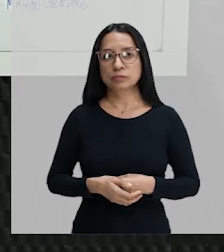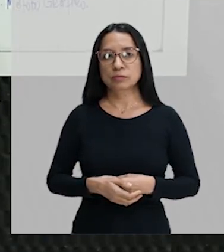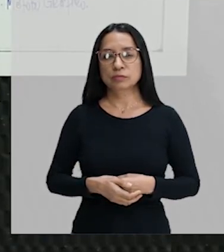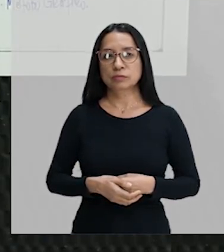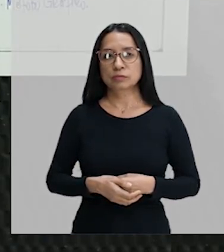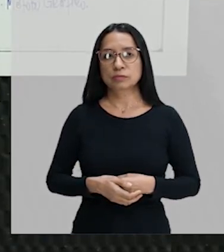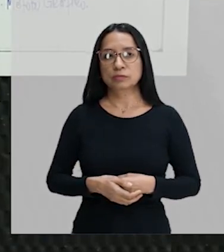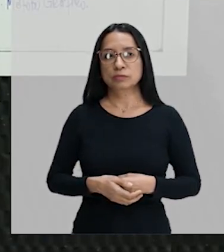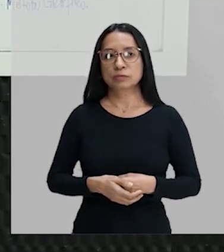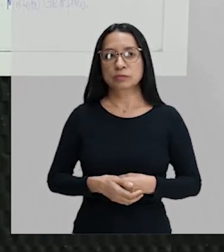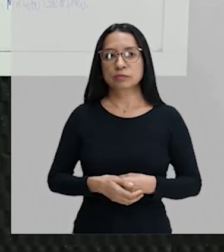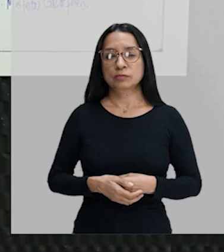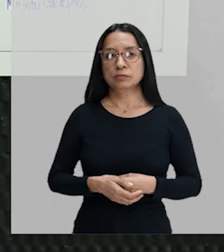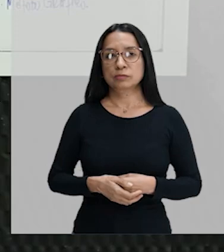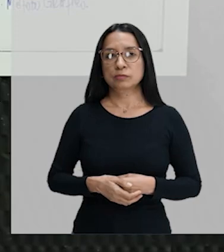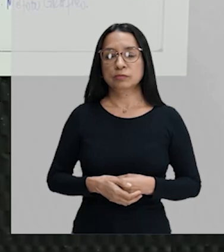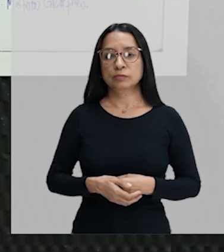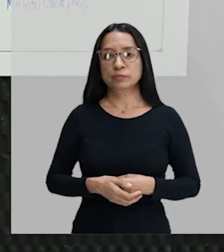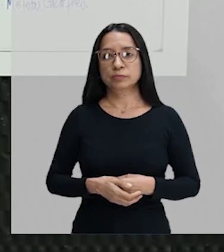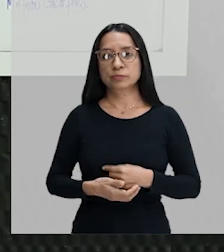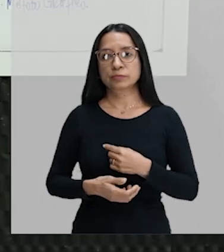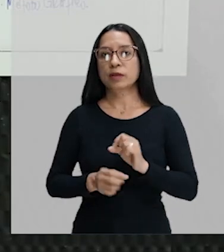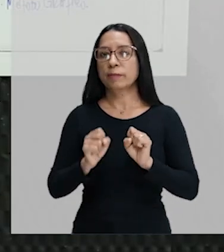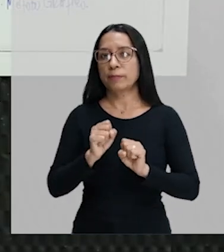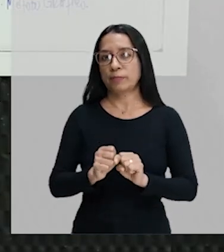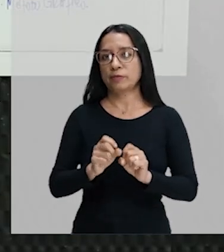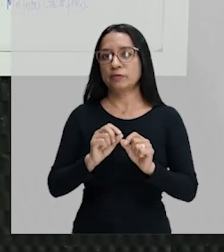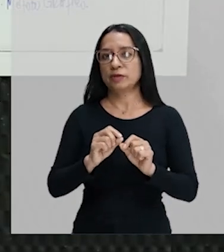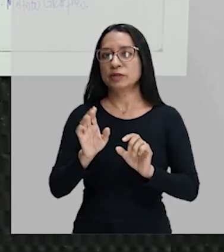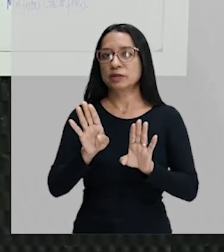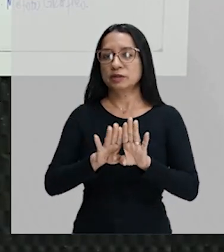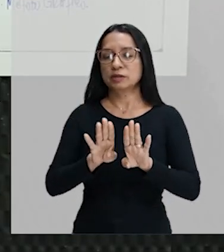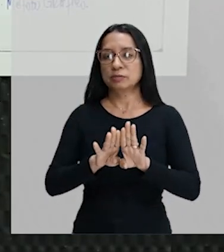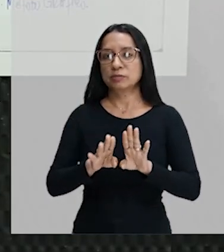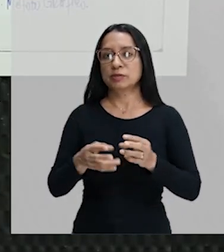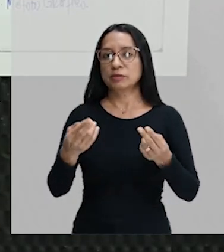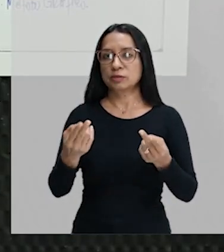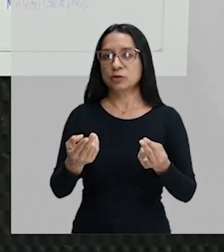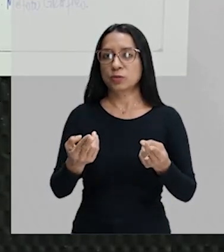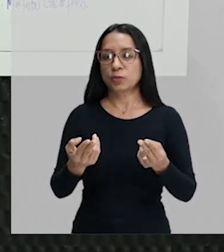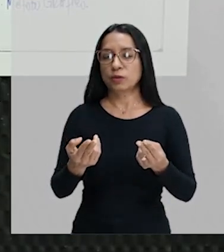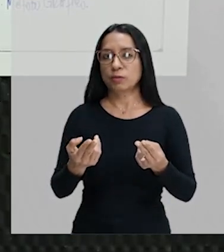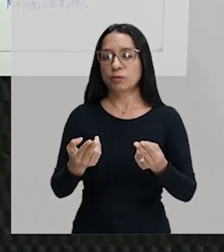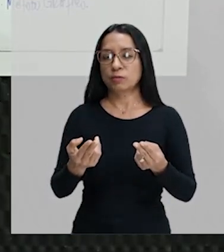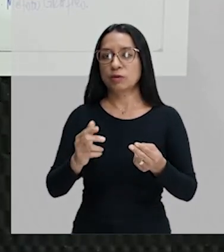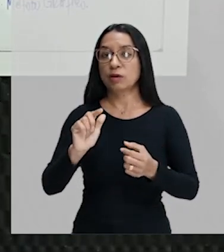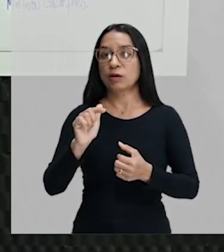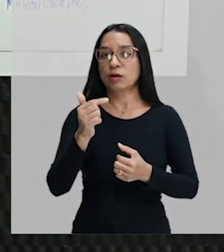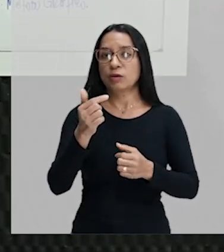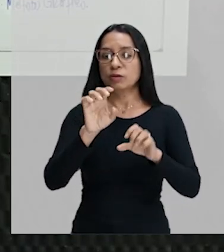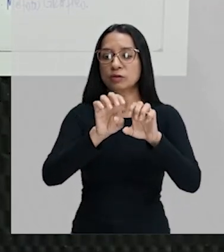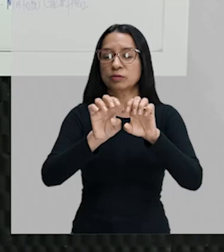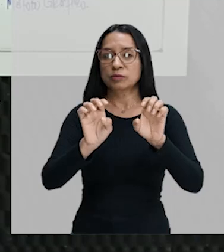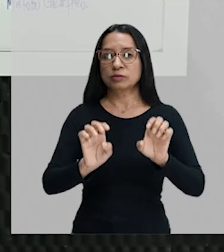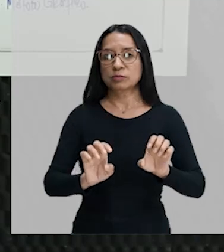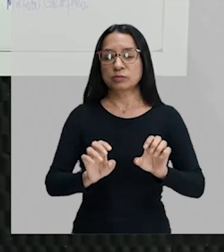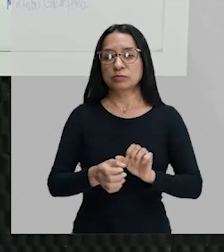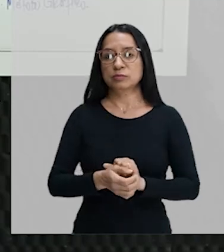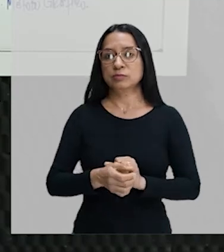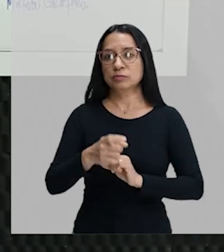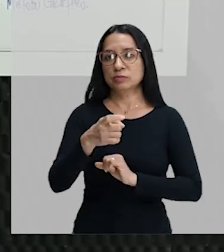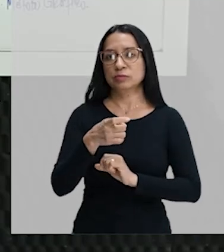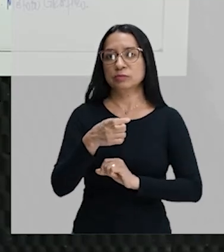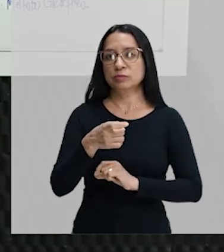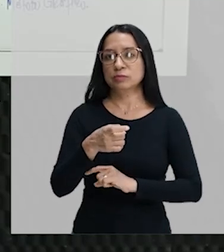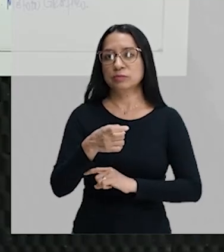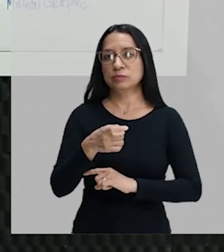Olha só. Tá? Você pode fazer agora a mesma coisa na outra equação. A outra equação é